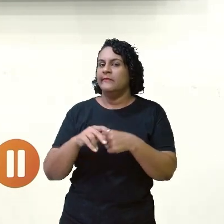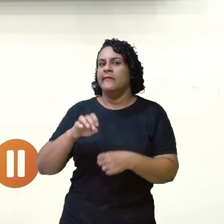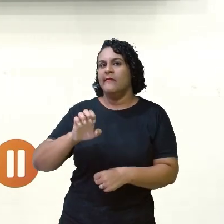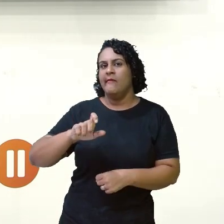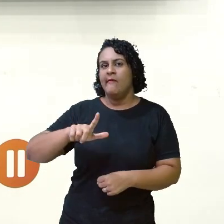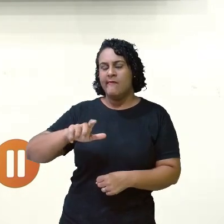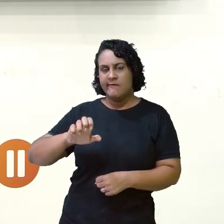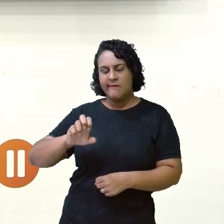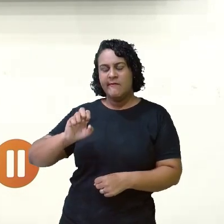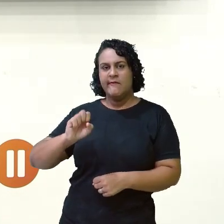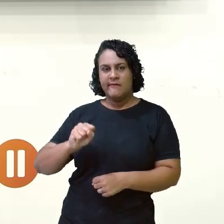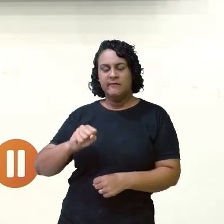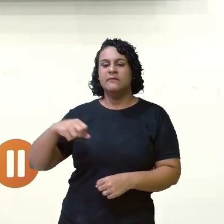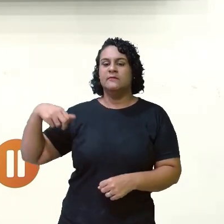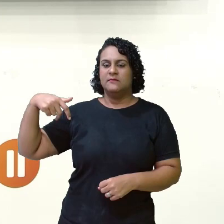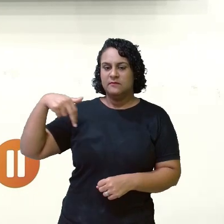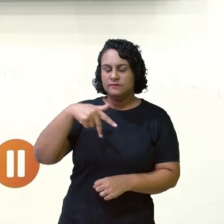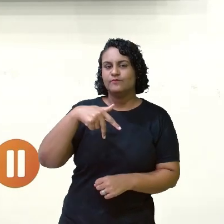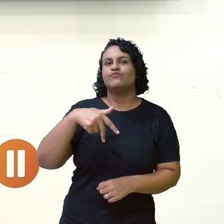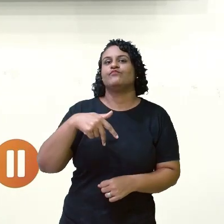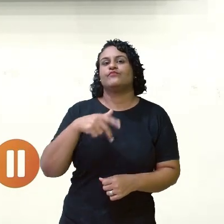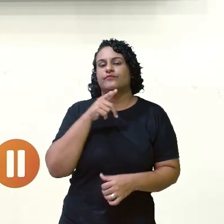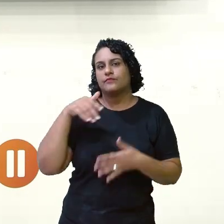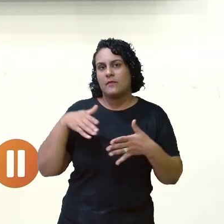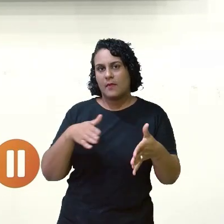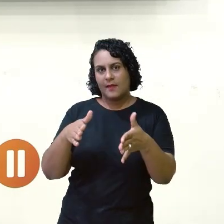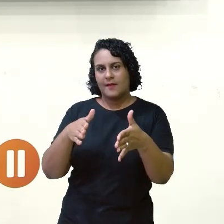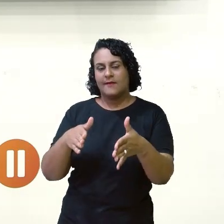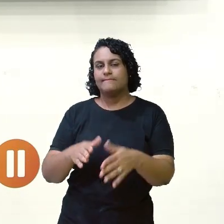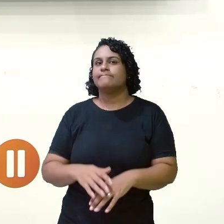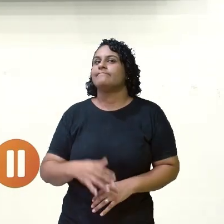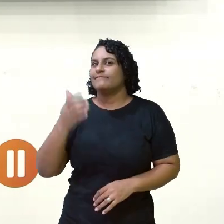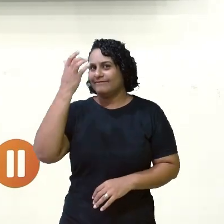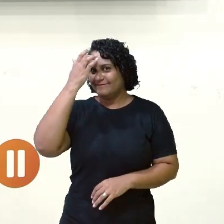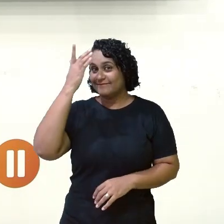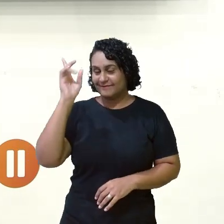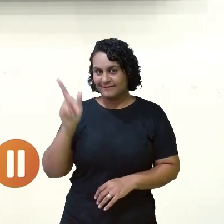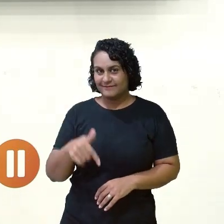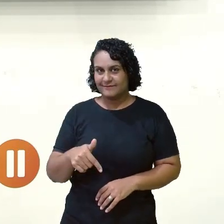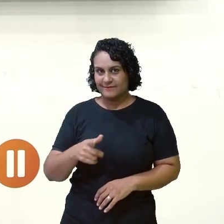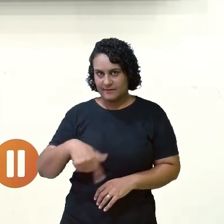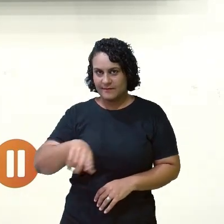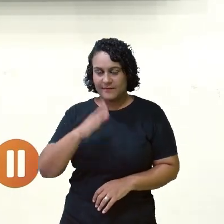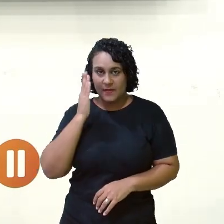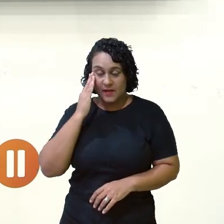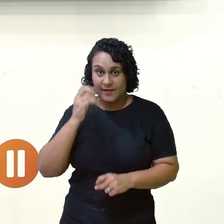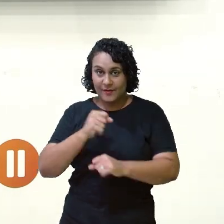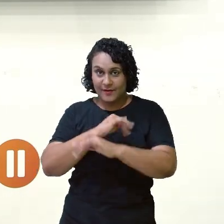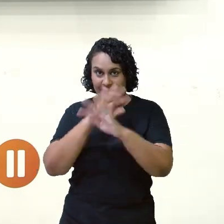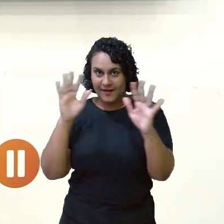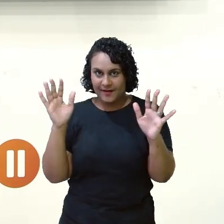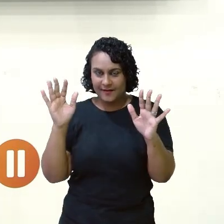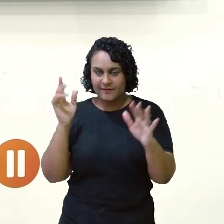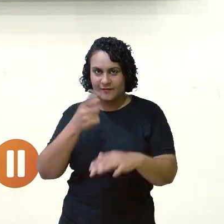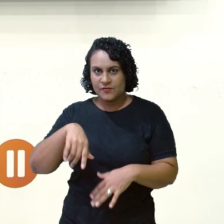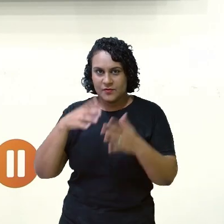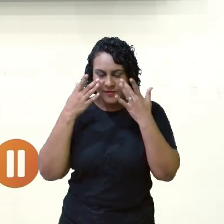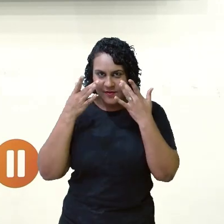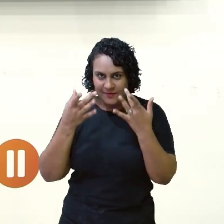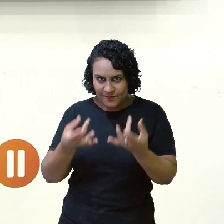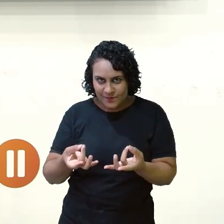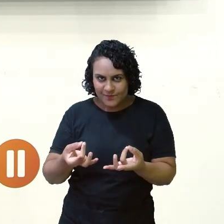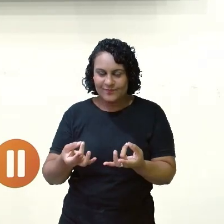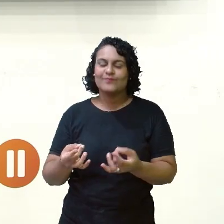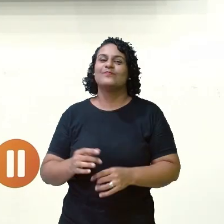eles atravessaram o rio. Tá fácil, não tá? Estão conseguindo entender aí? Estão acompanhando